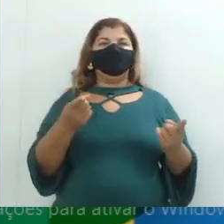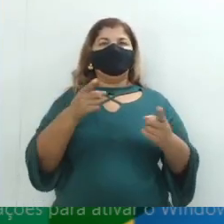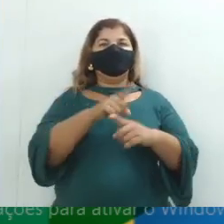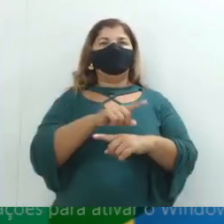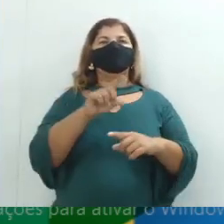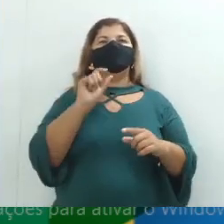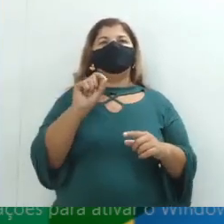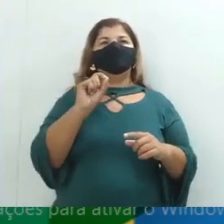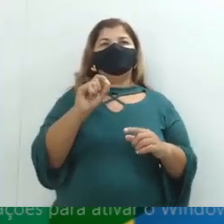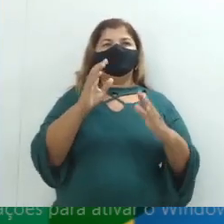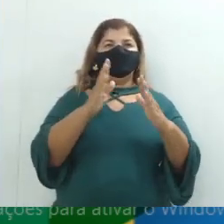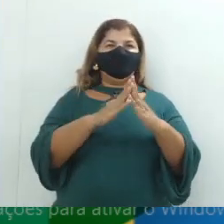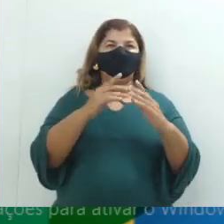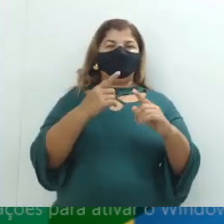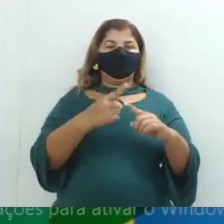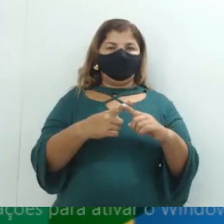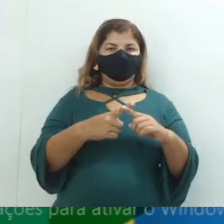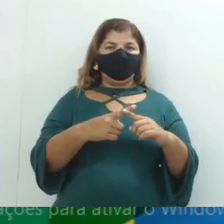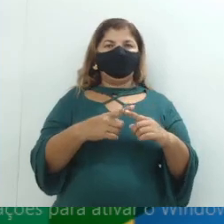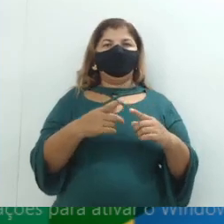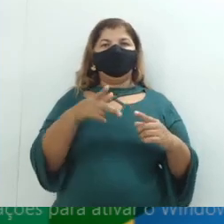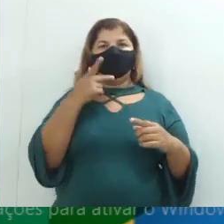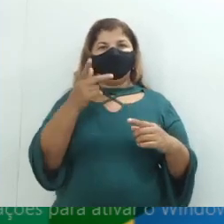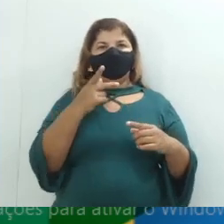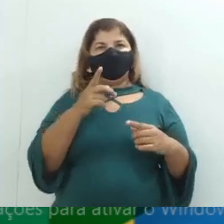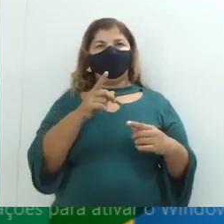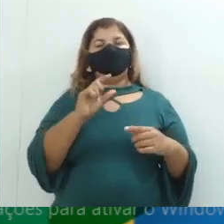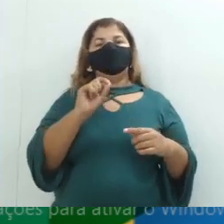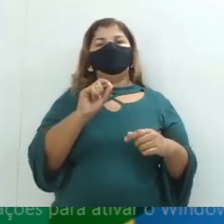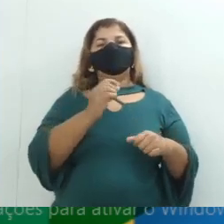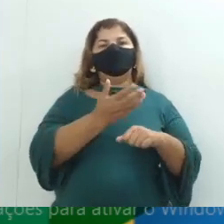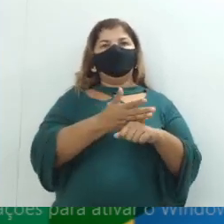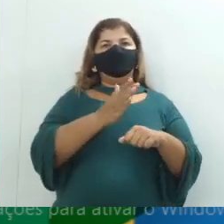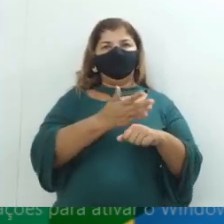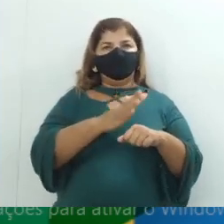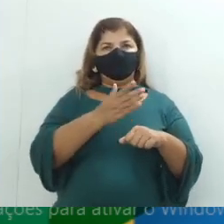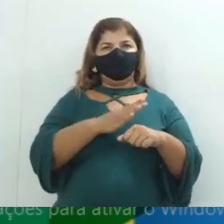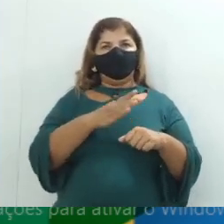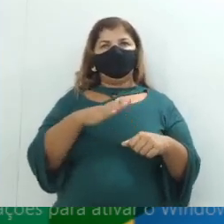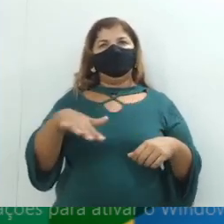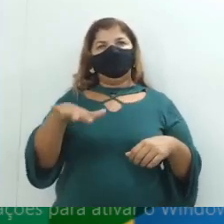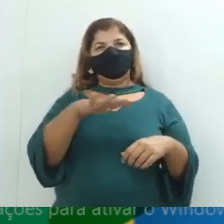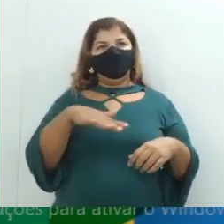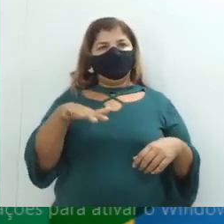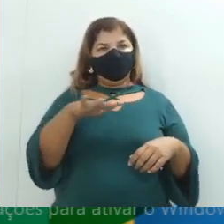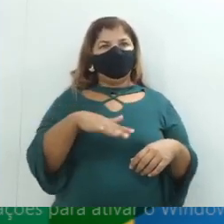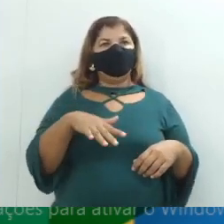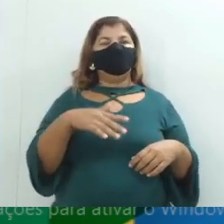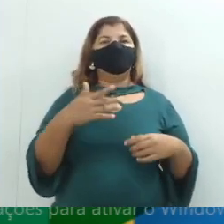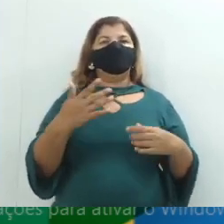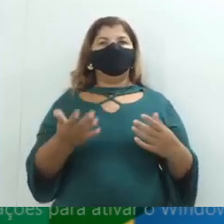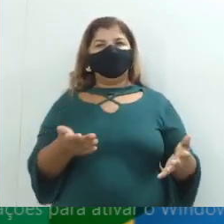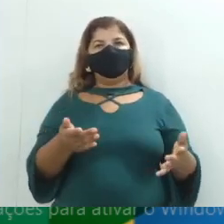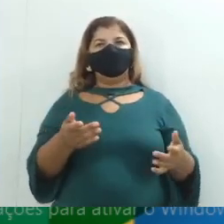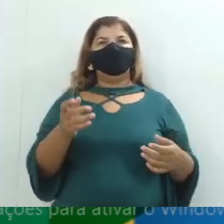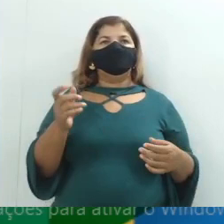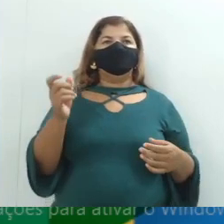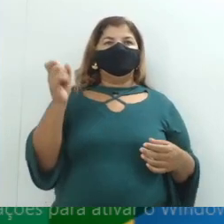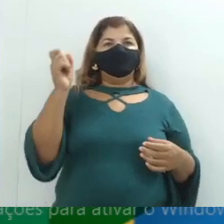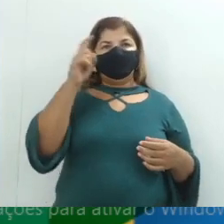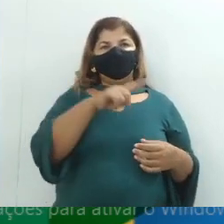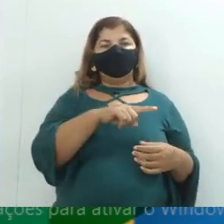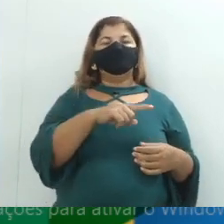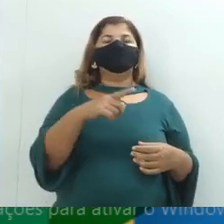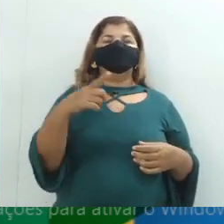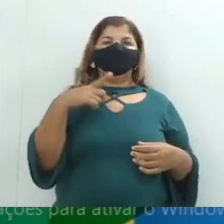o que a Igreja Católica pregava e o que se praticava. Nos principados, as dificuldades